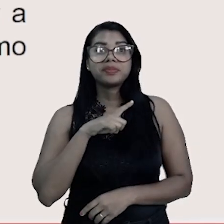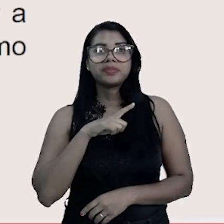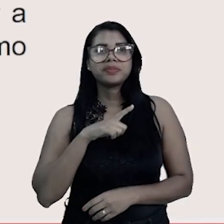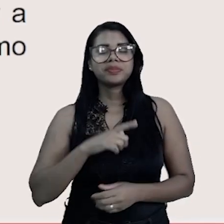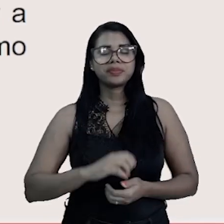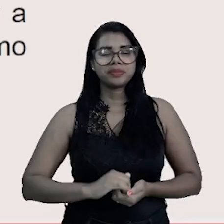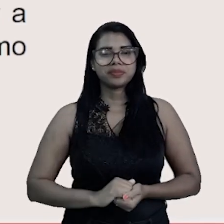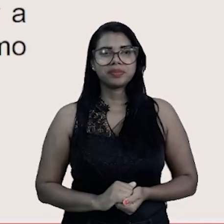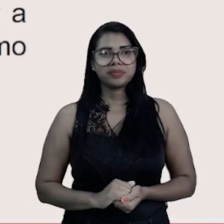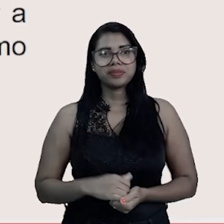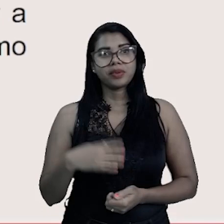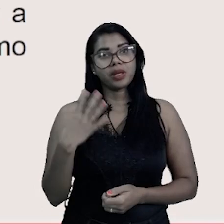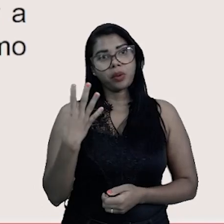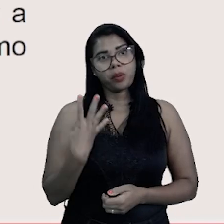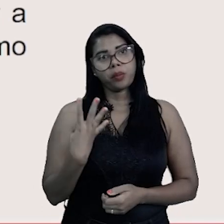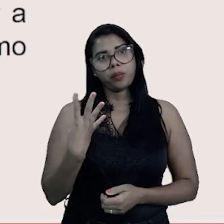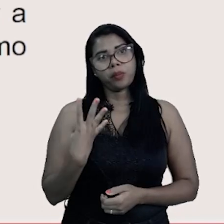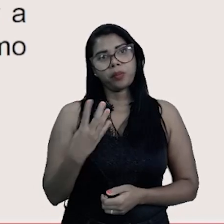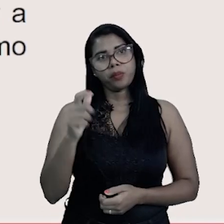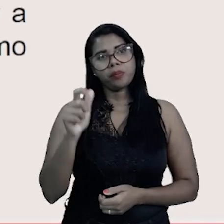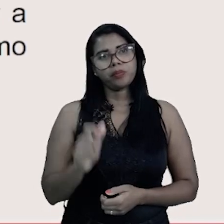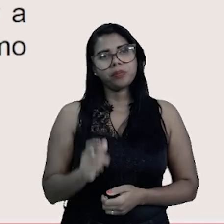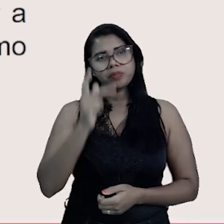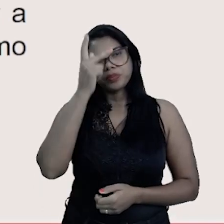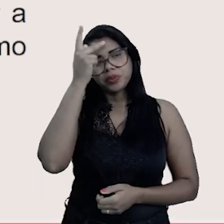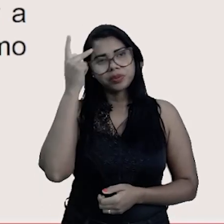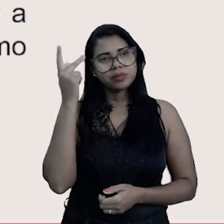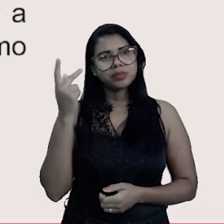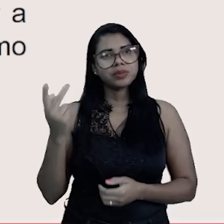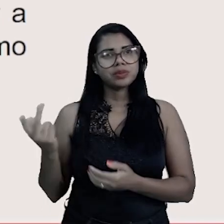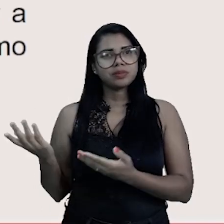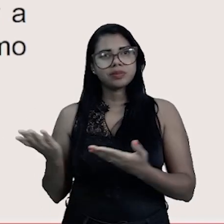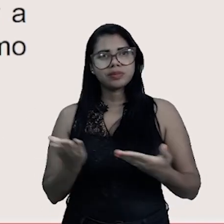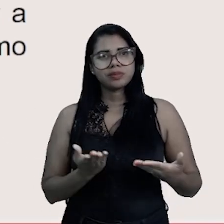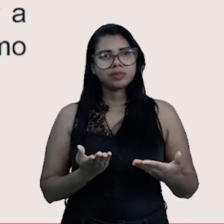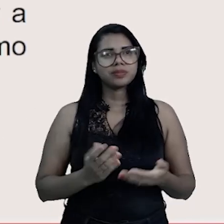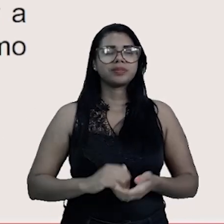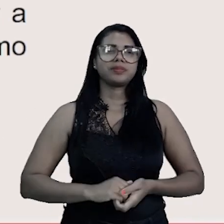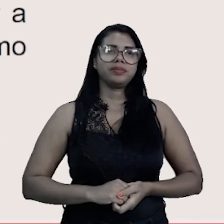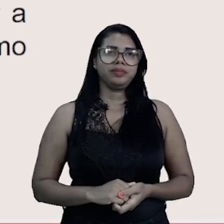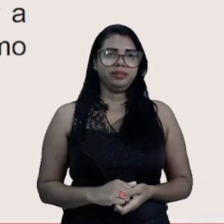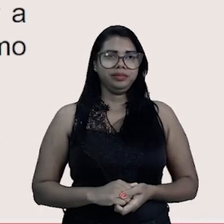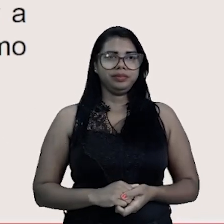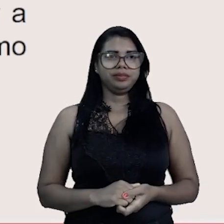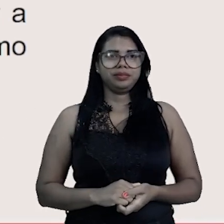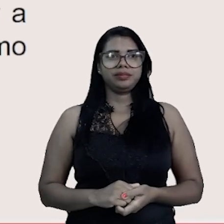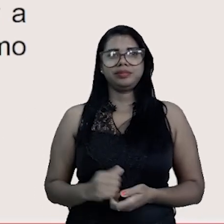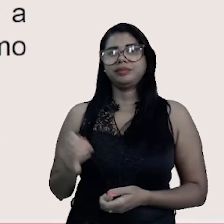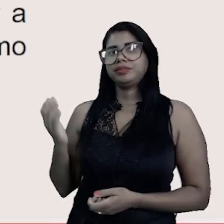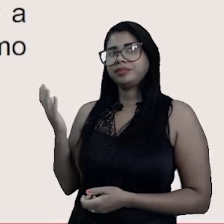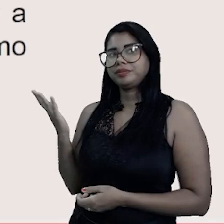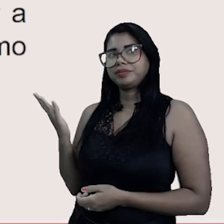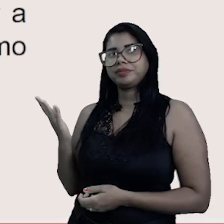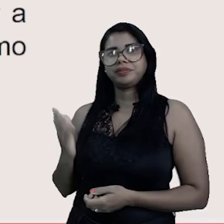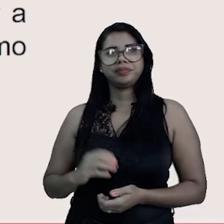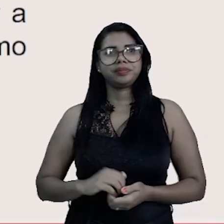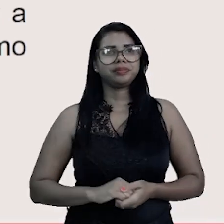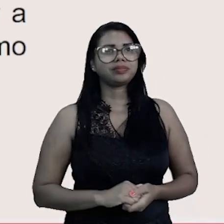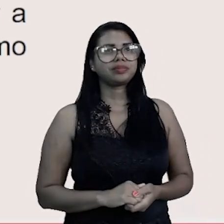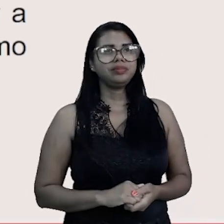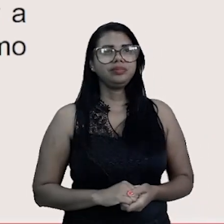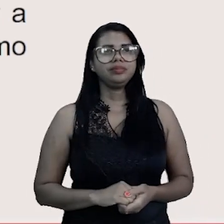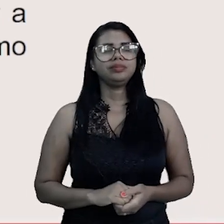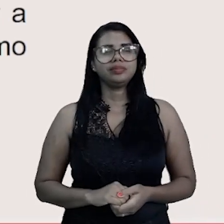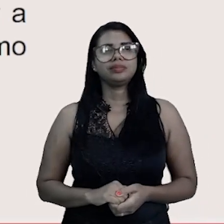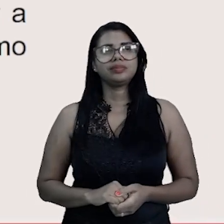apenas 4 ou 5 convidados. Então, aqui eu estou suprimindo aqui o havia, não é?